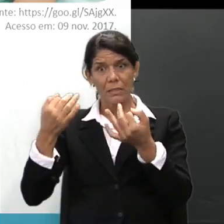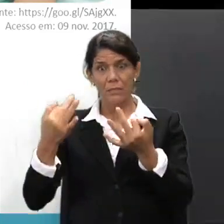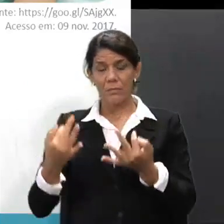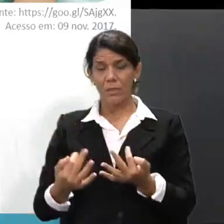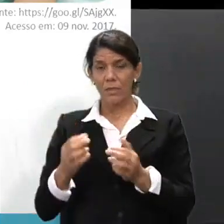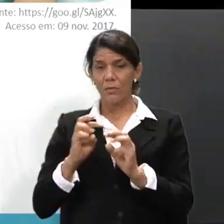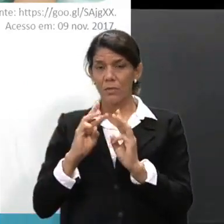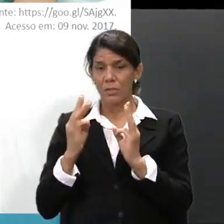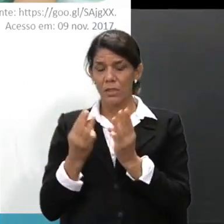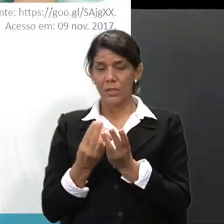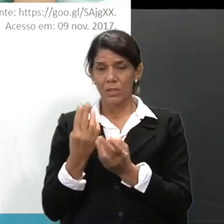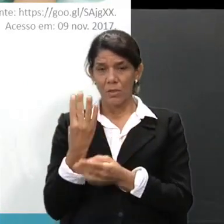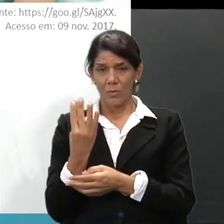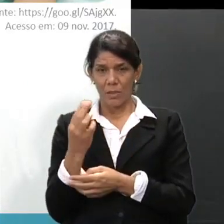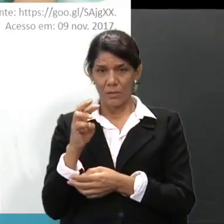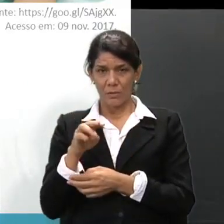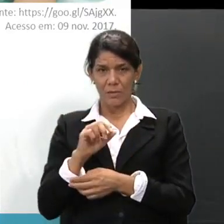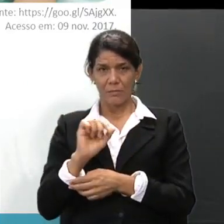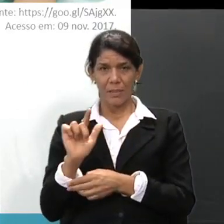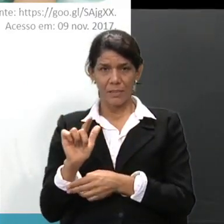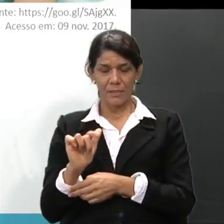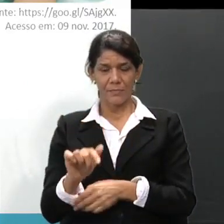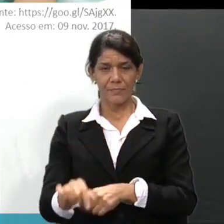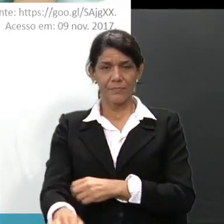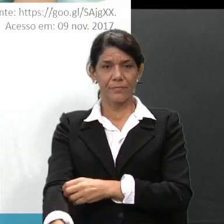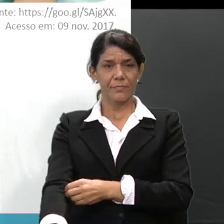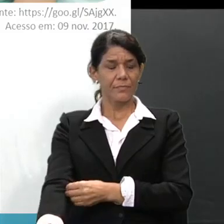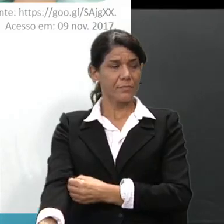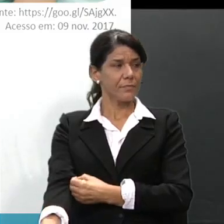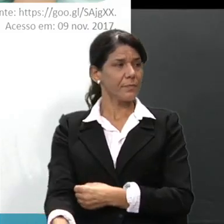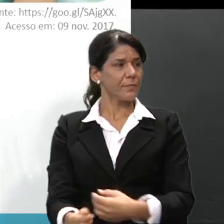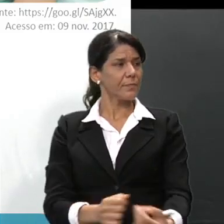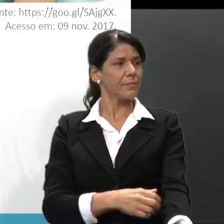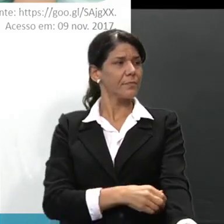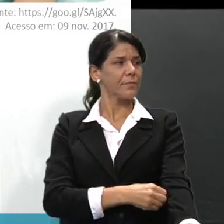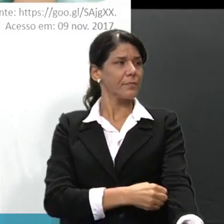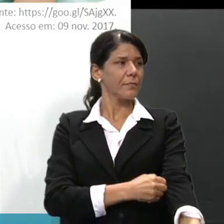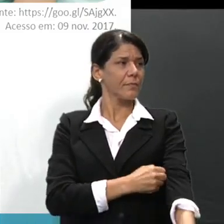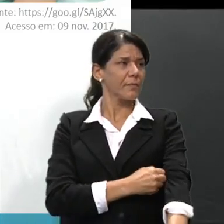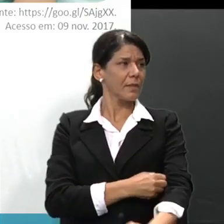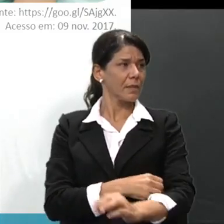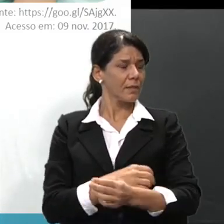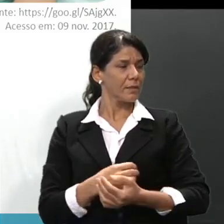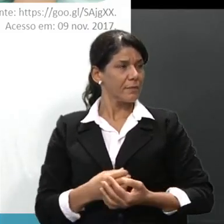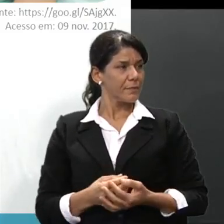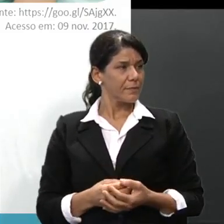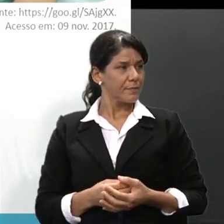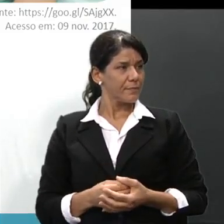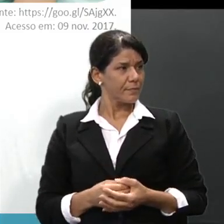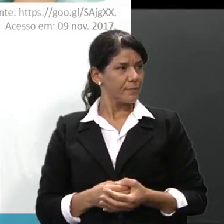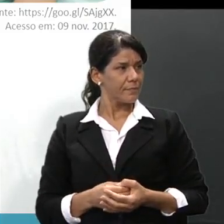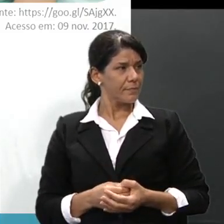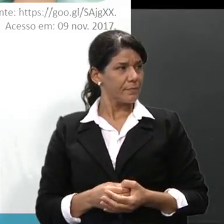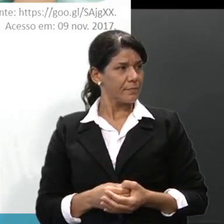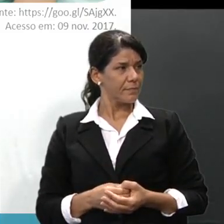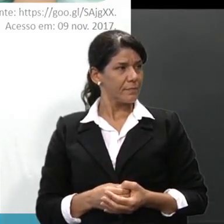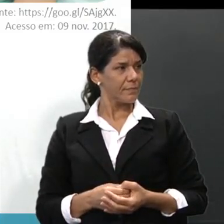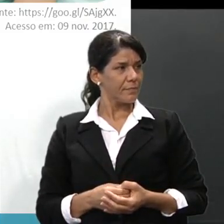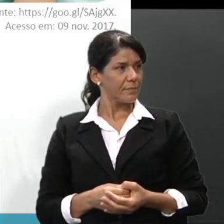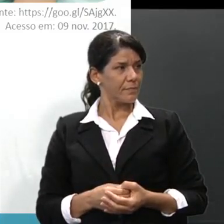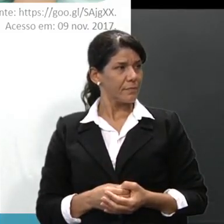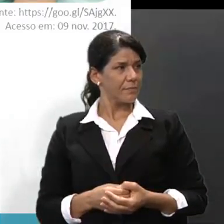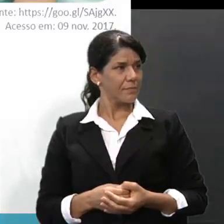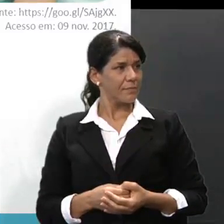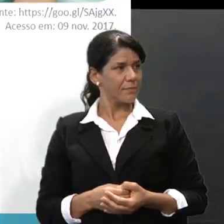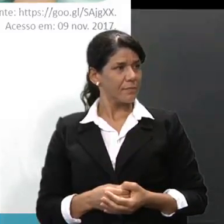um volume de 4 ml, tá bom? Tá? A grande maioria das literaturas. Na